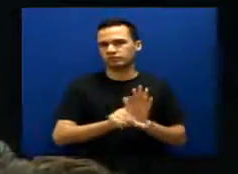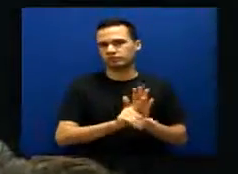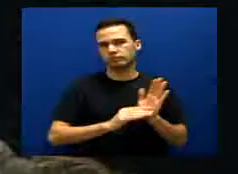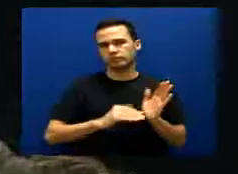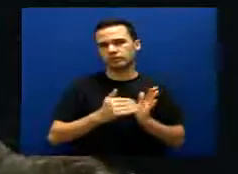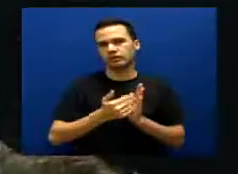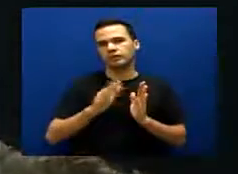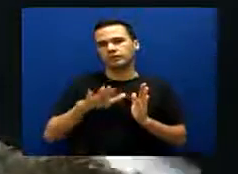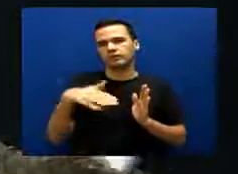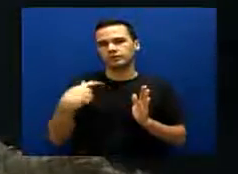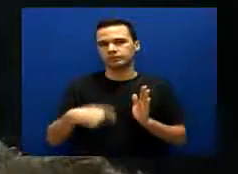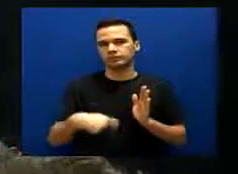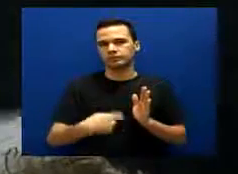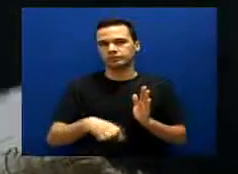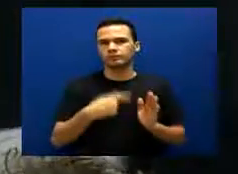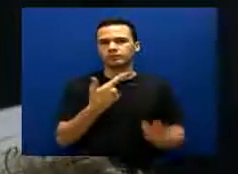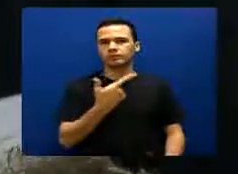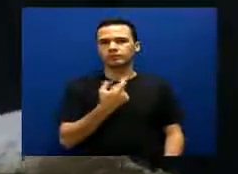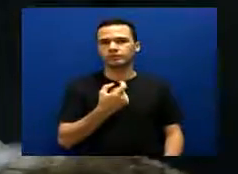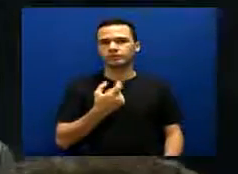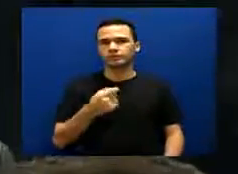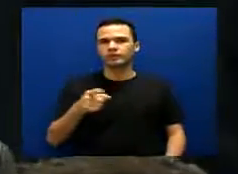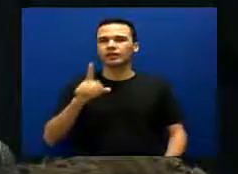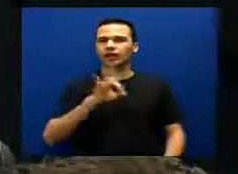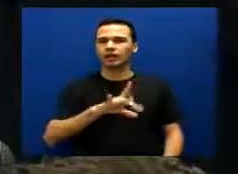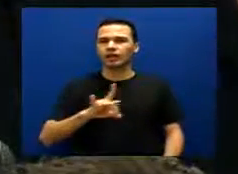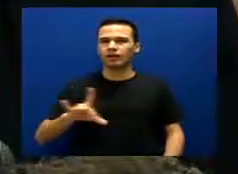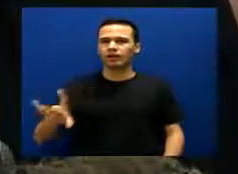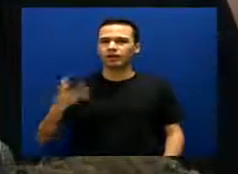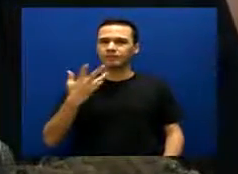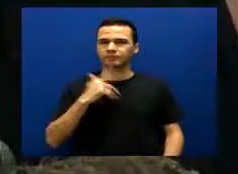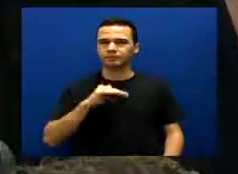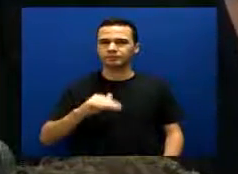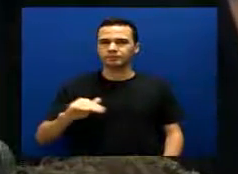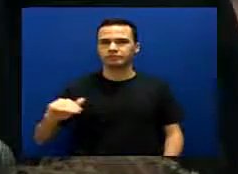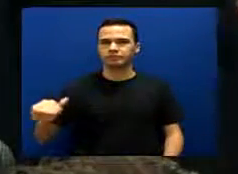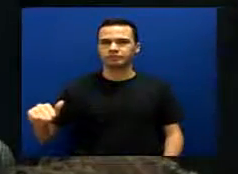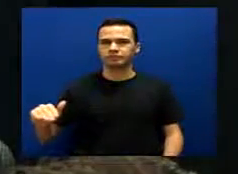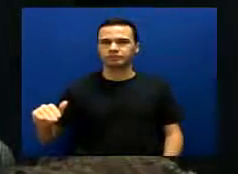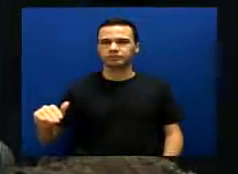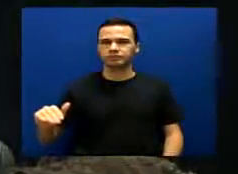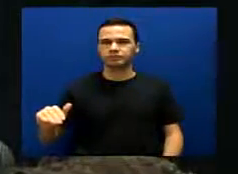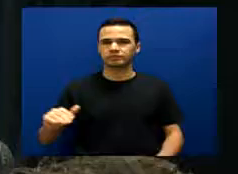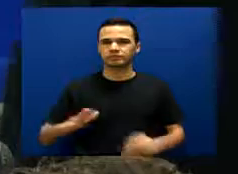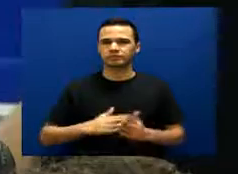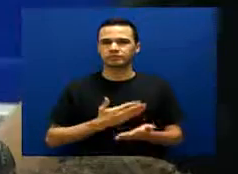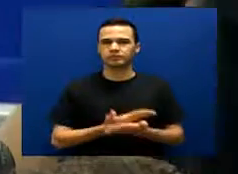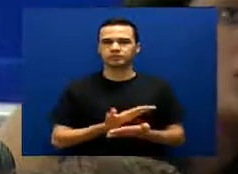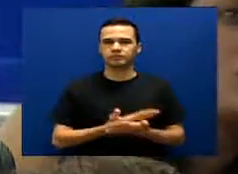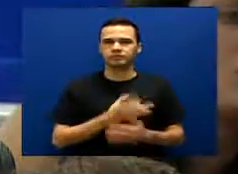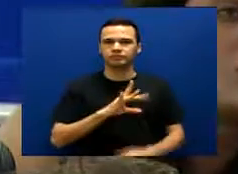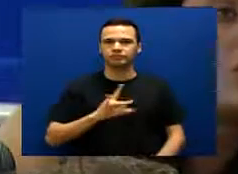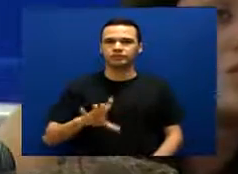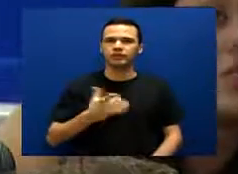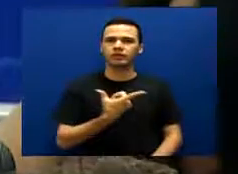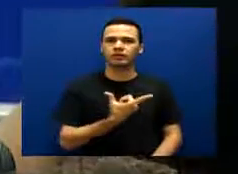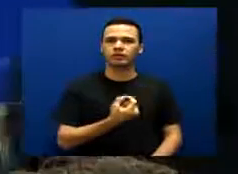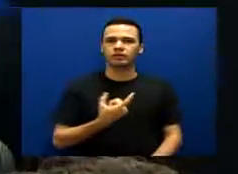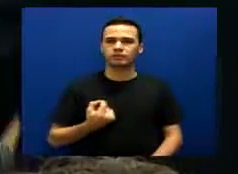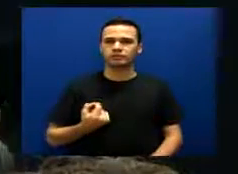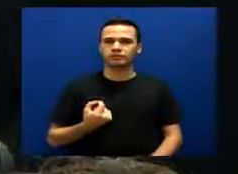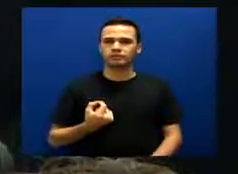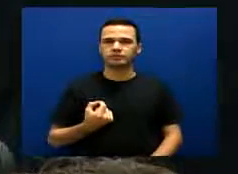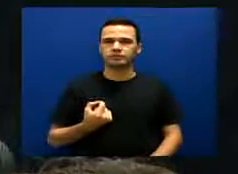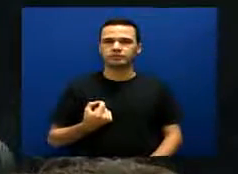mas não é. 200 folhas por criança matriculada na rede. Certo, vereador Martinez? 200...